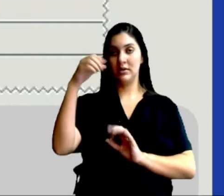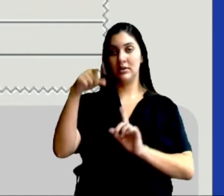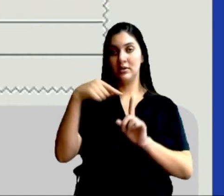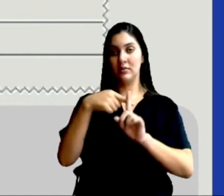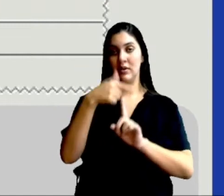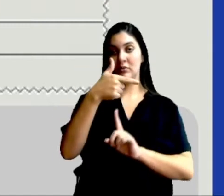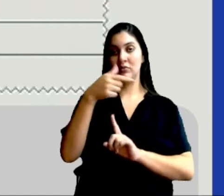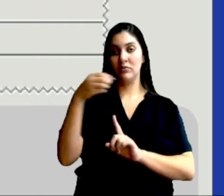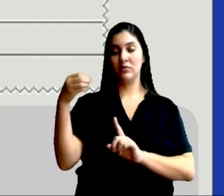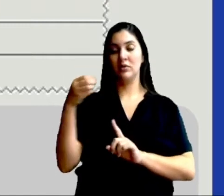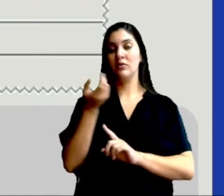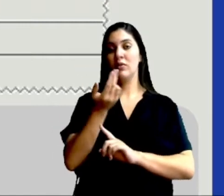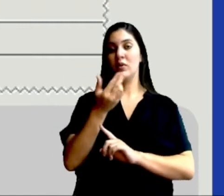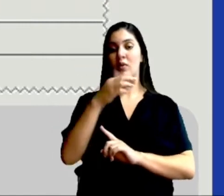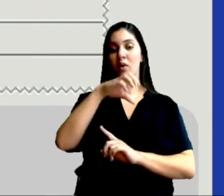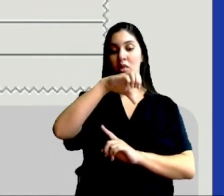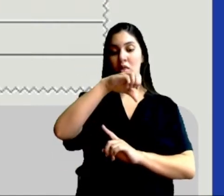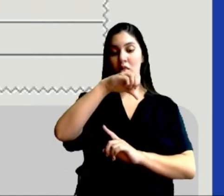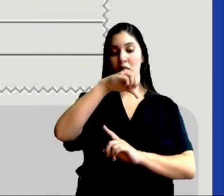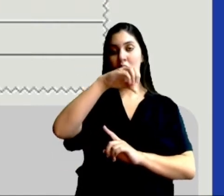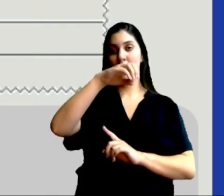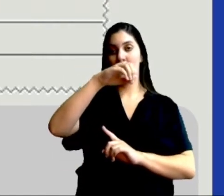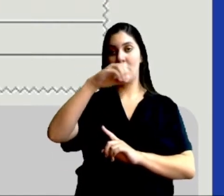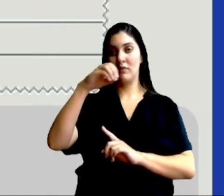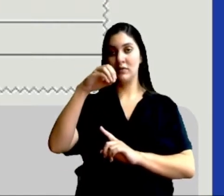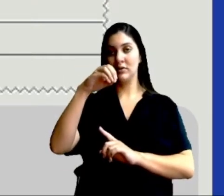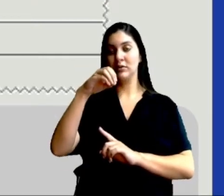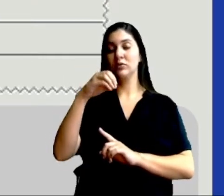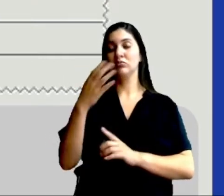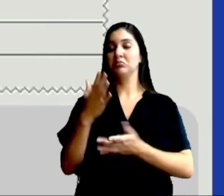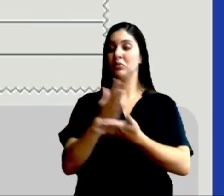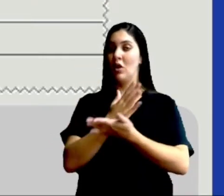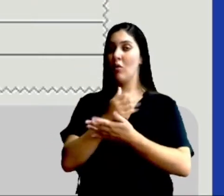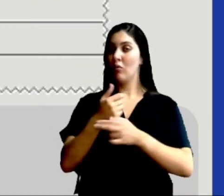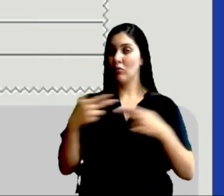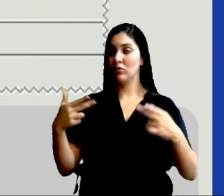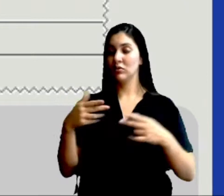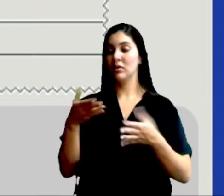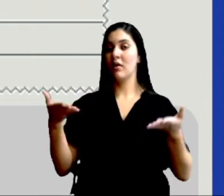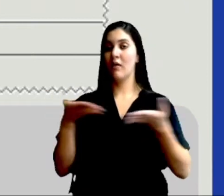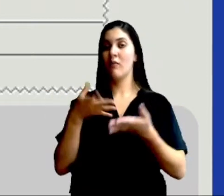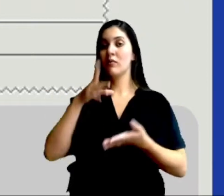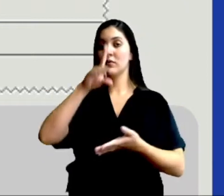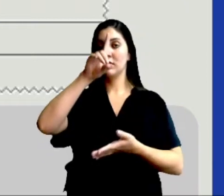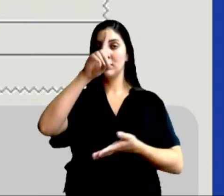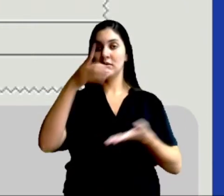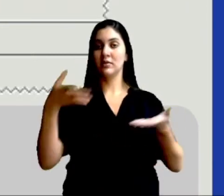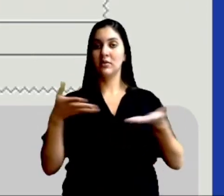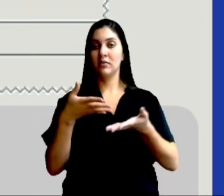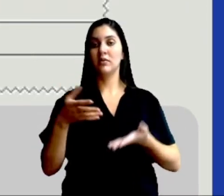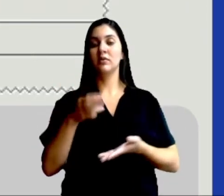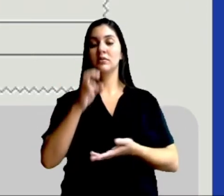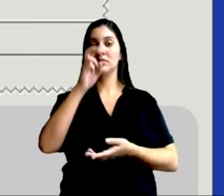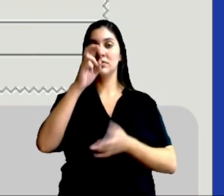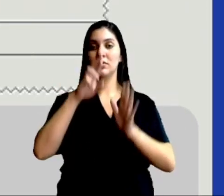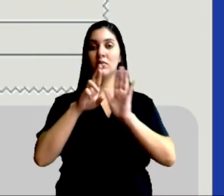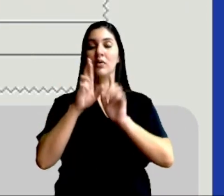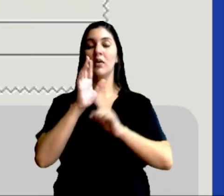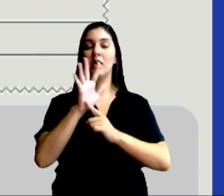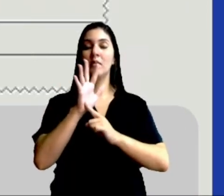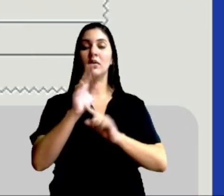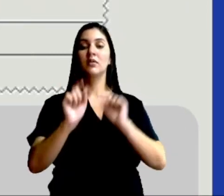200, 900. Eu já sei que eu vou ter aí 900 e alguma coisa. Vamos para a ordem das dezenas agora. O 5